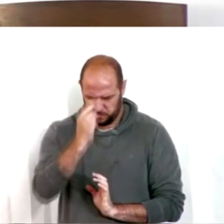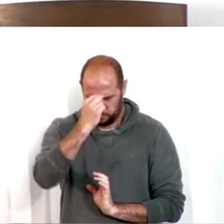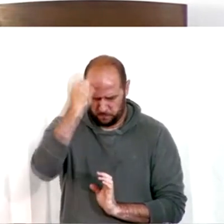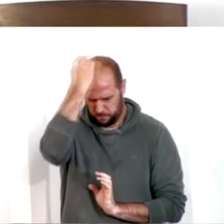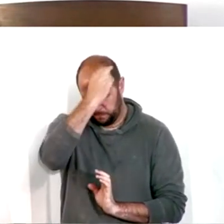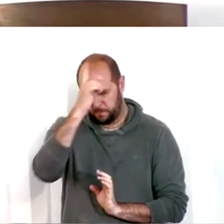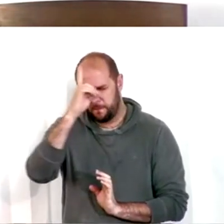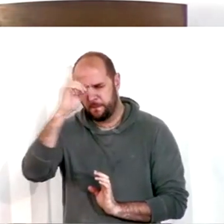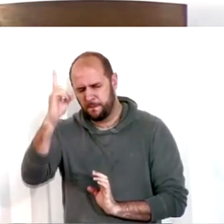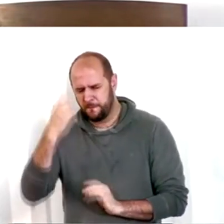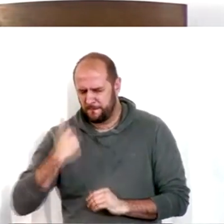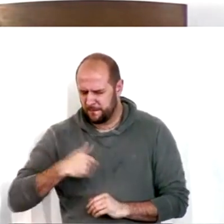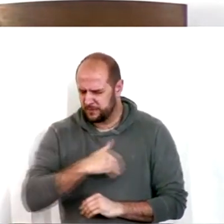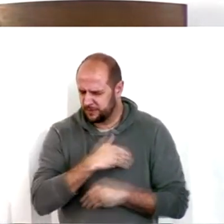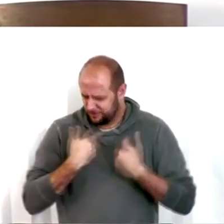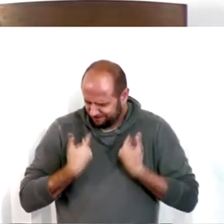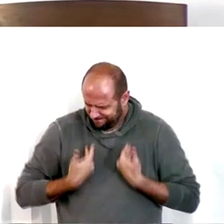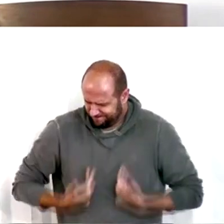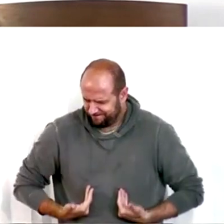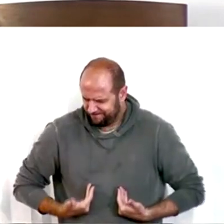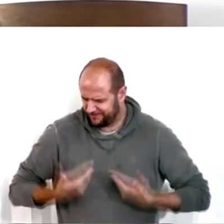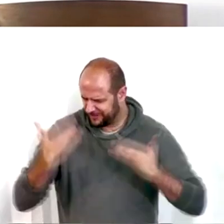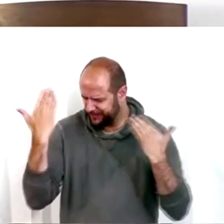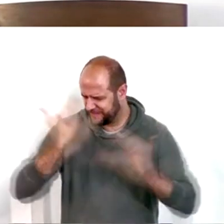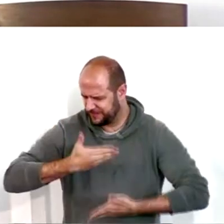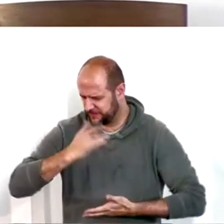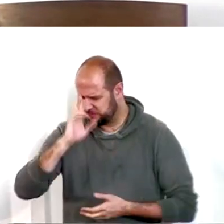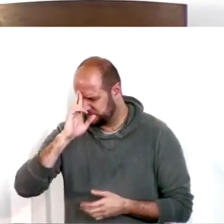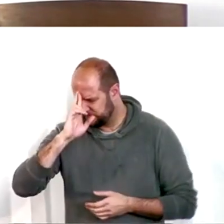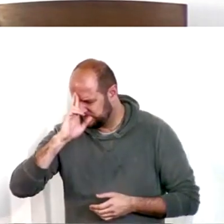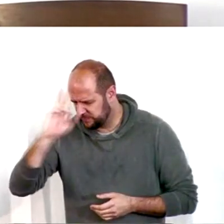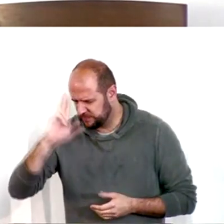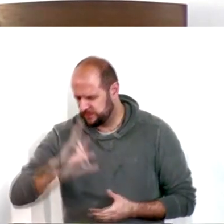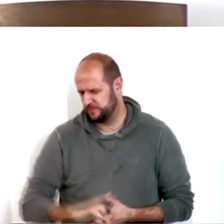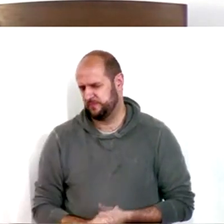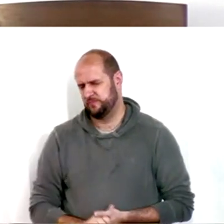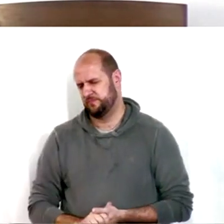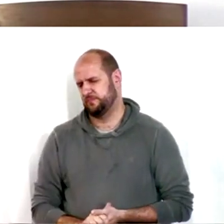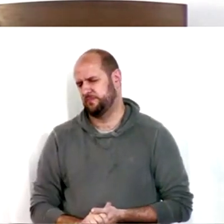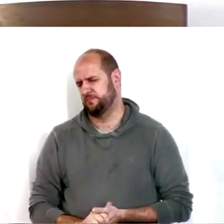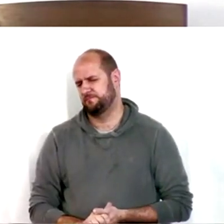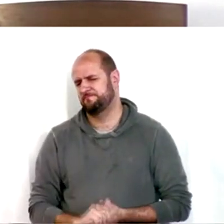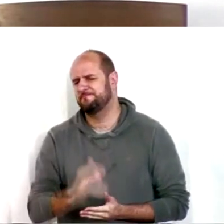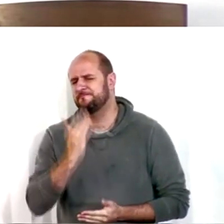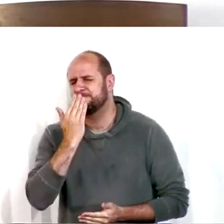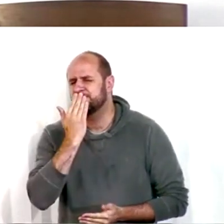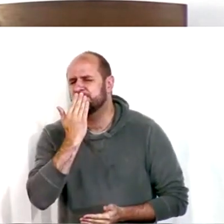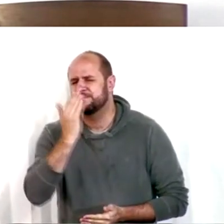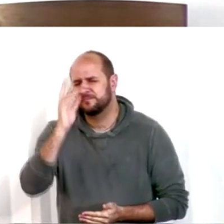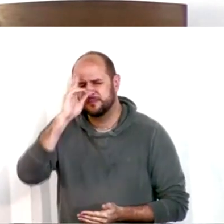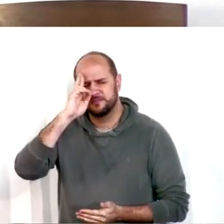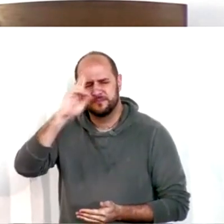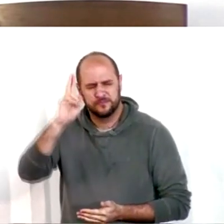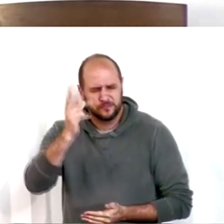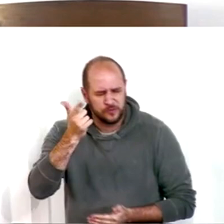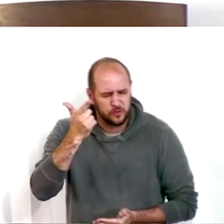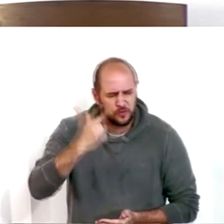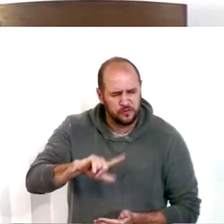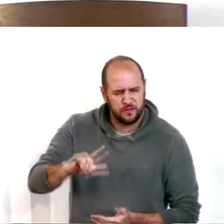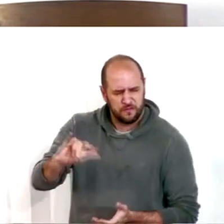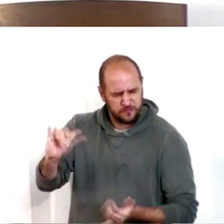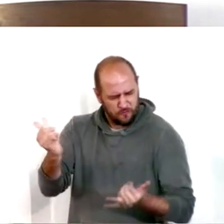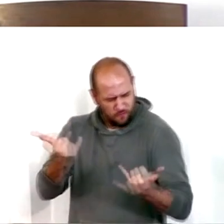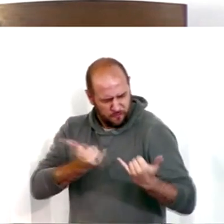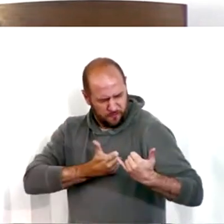Santo Deus, nós nos colocamos mais uma vez diante do Senhor. E te pedimos que o Senhor mais uma vez fale ao